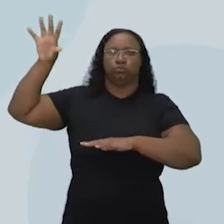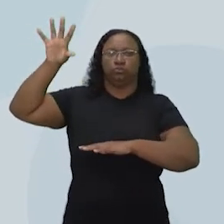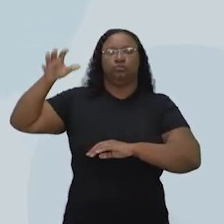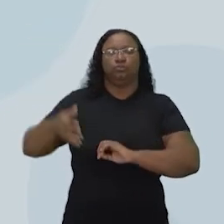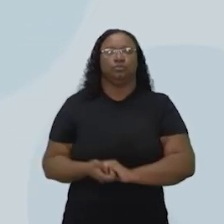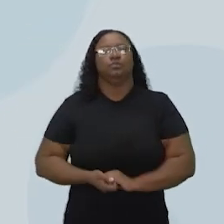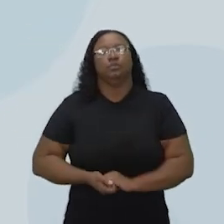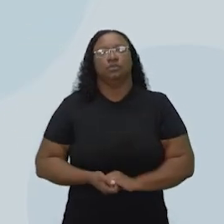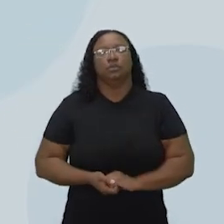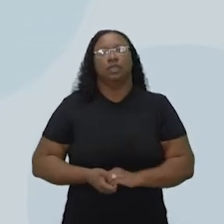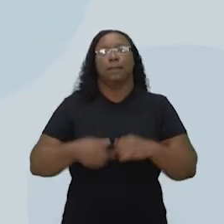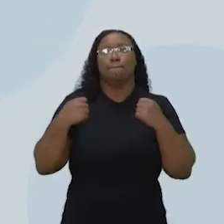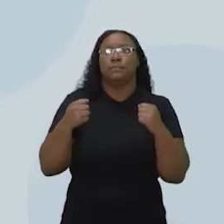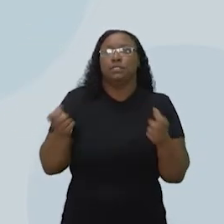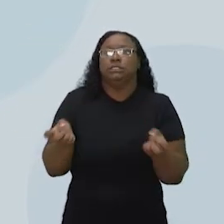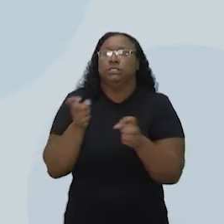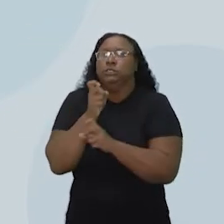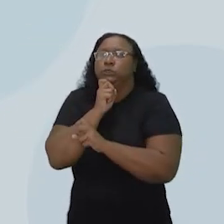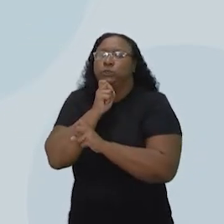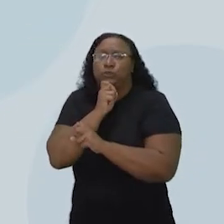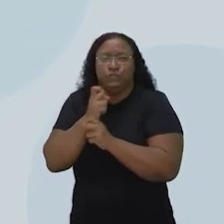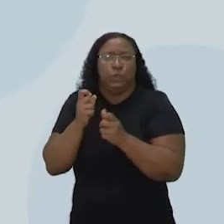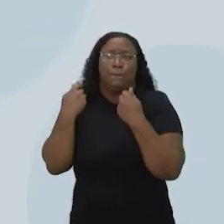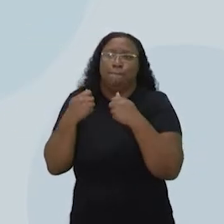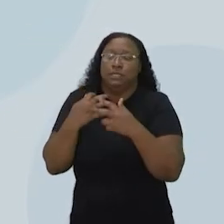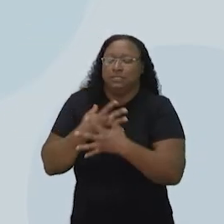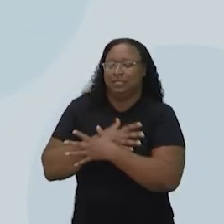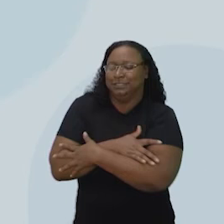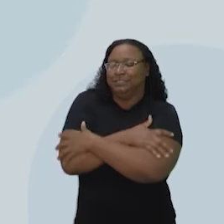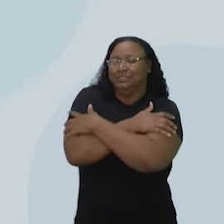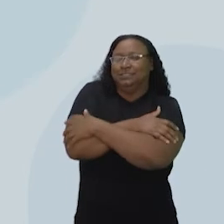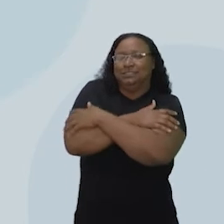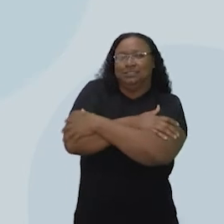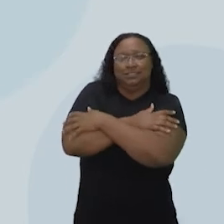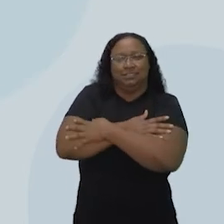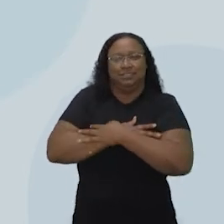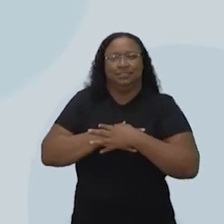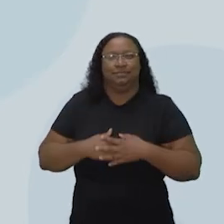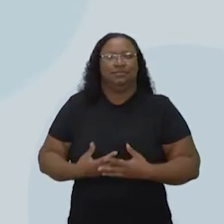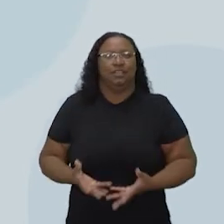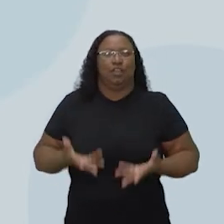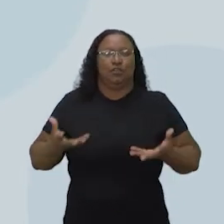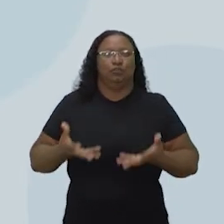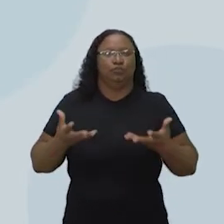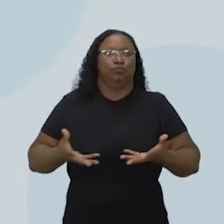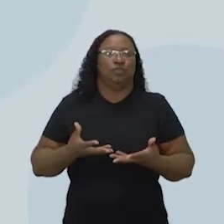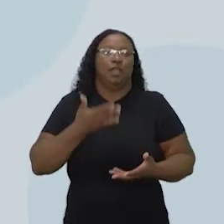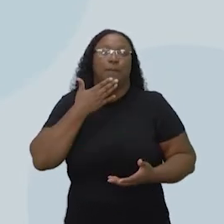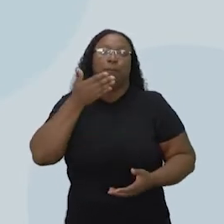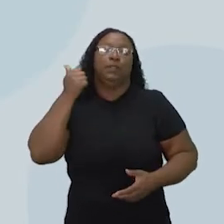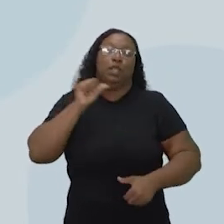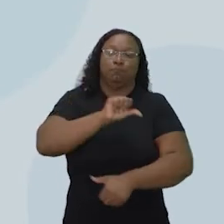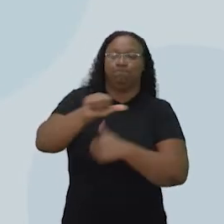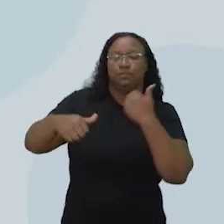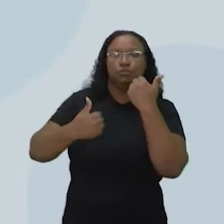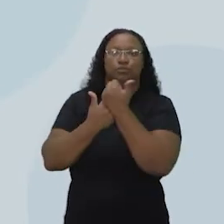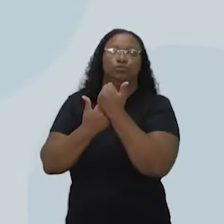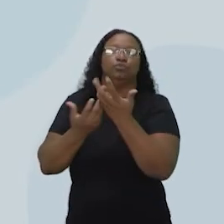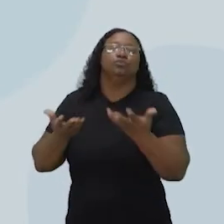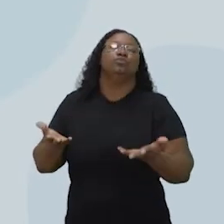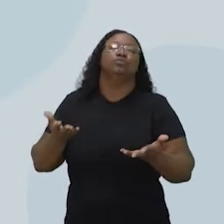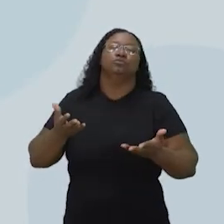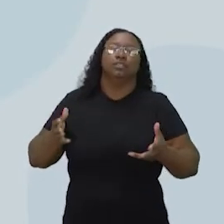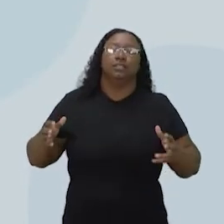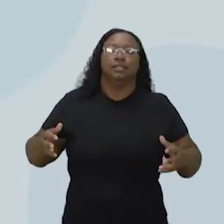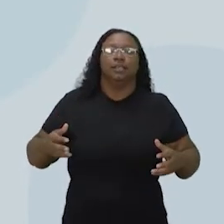daqueles ambientes aquecidos, e aí, em vez dela também usar algum combustível de origem fóssil, também estava substituindo por um combustível